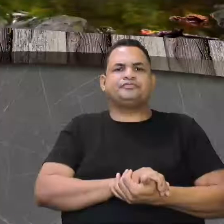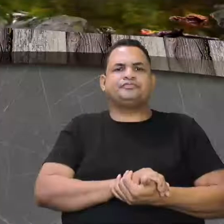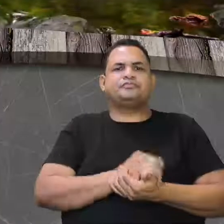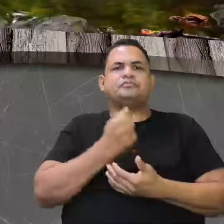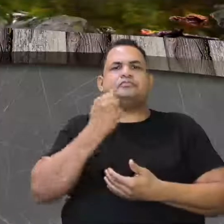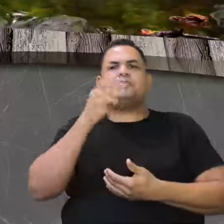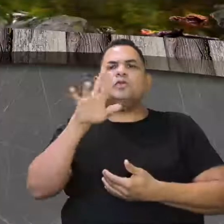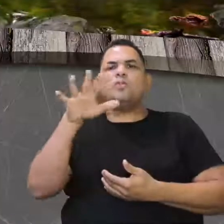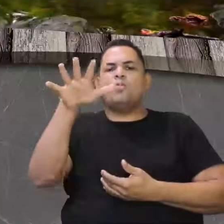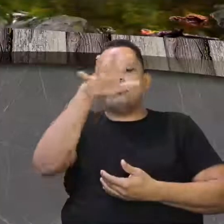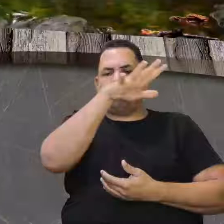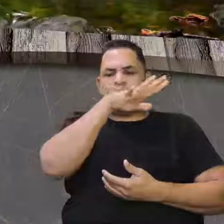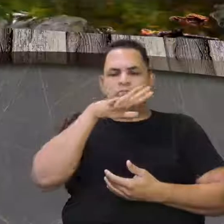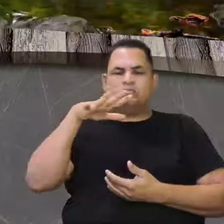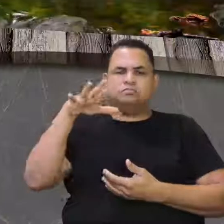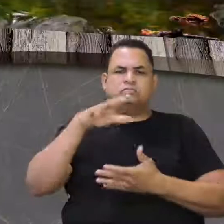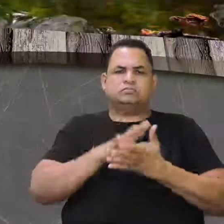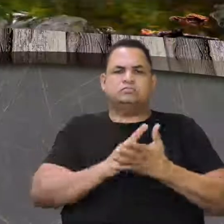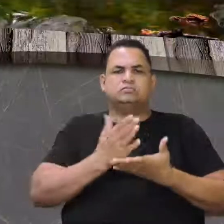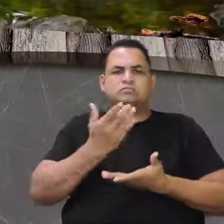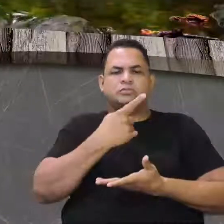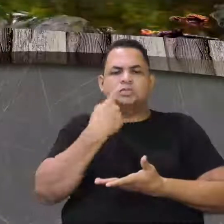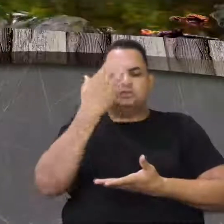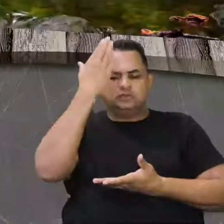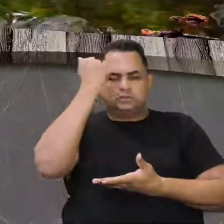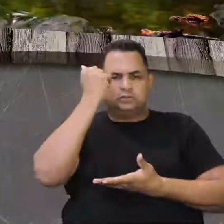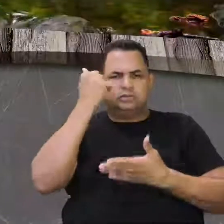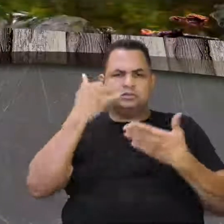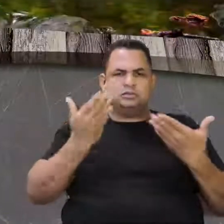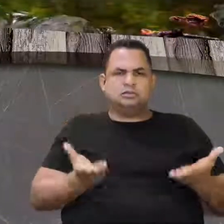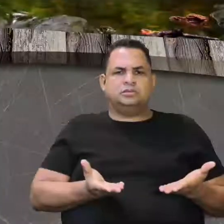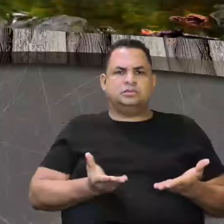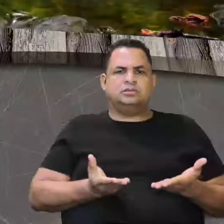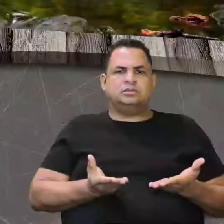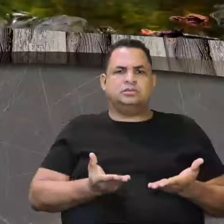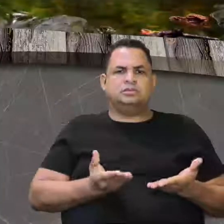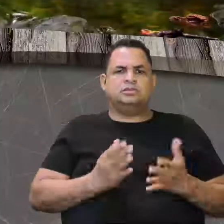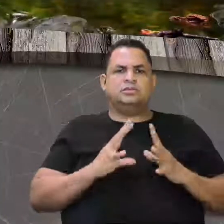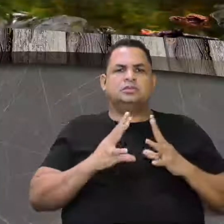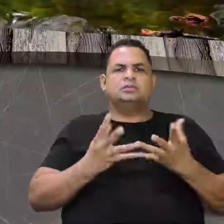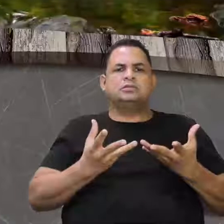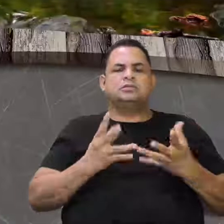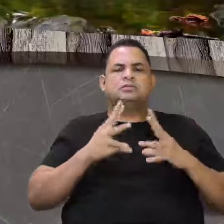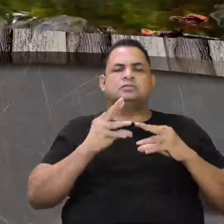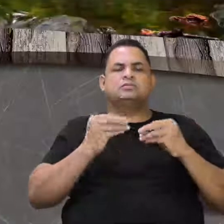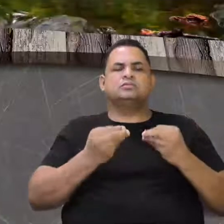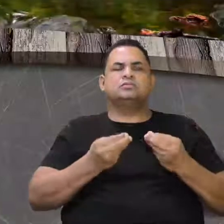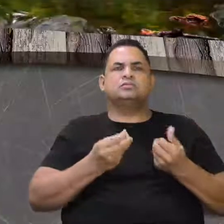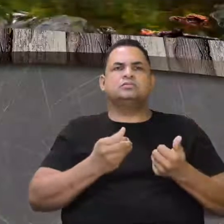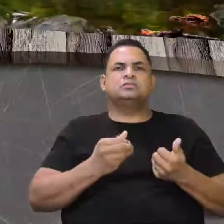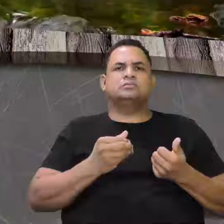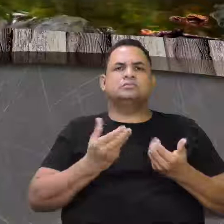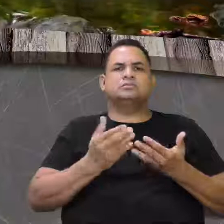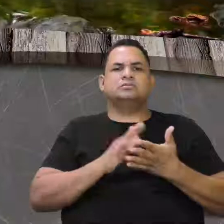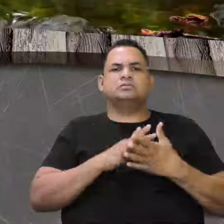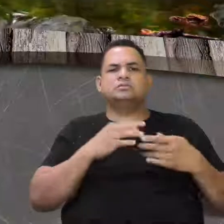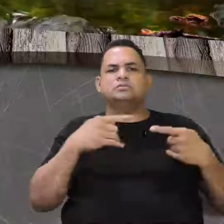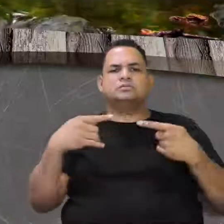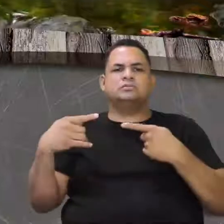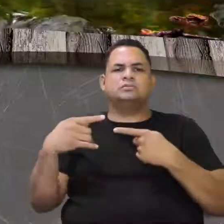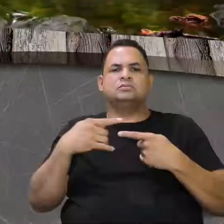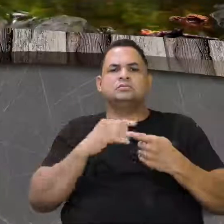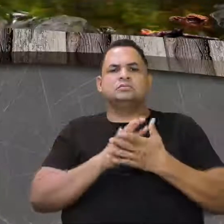ecossistema aéreo, e a gente sabe que tudo que é em relação